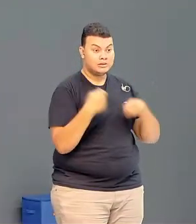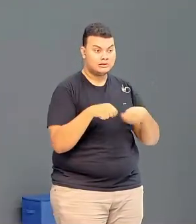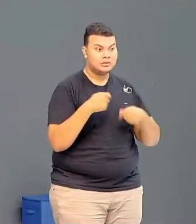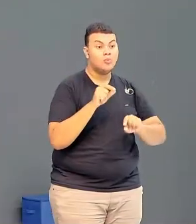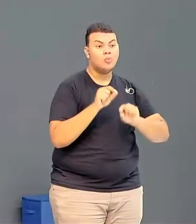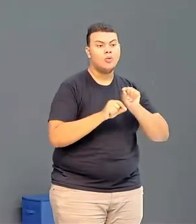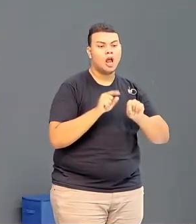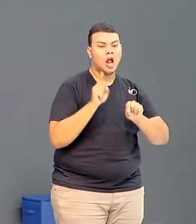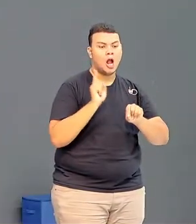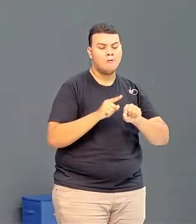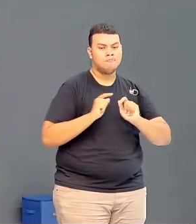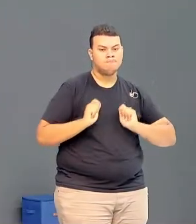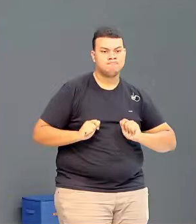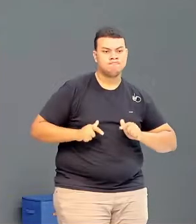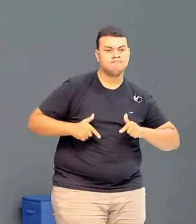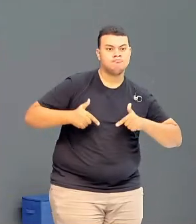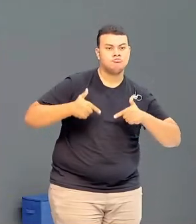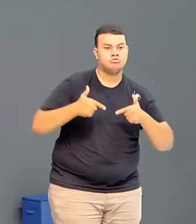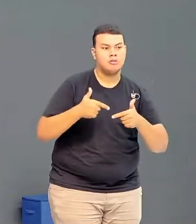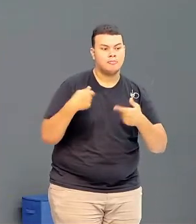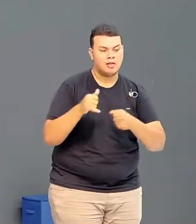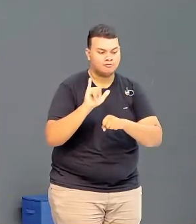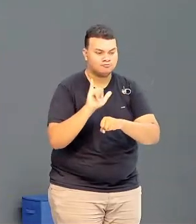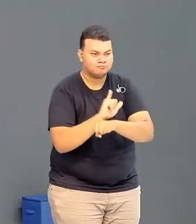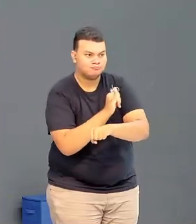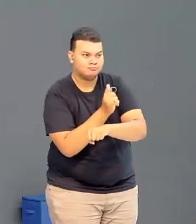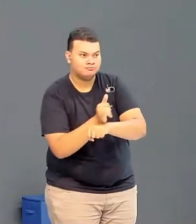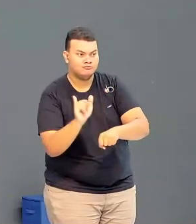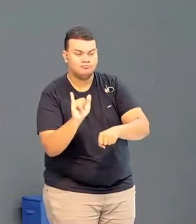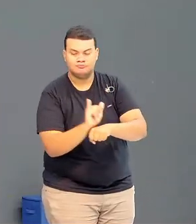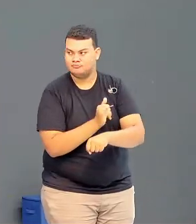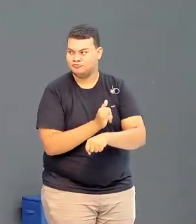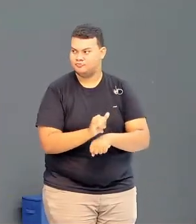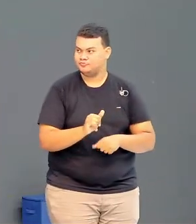Nós precisamos agir com astúcia.